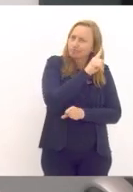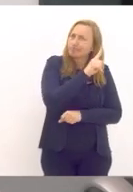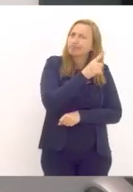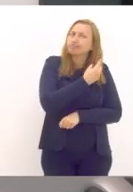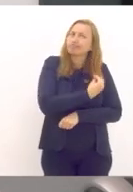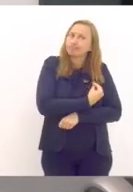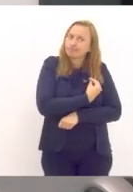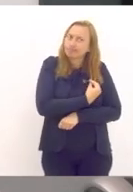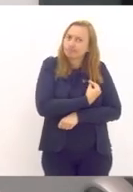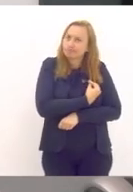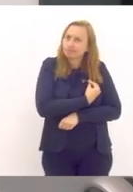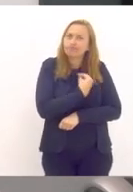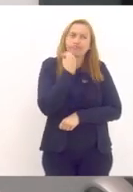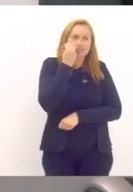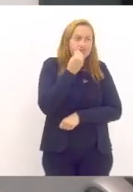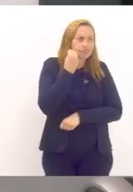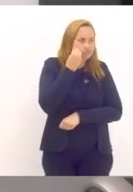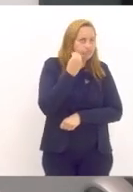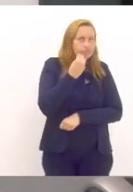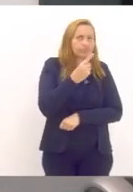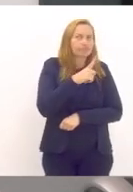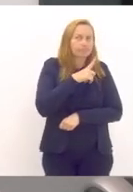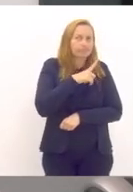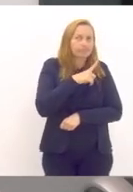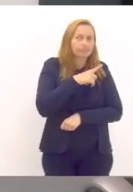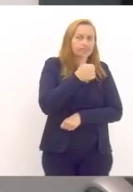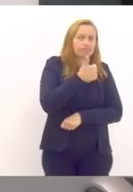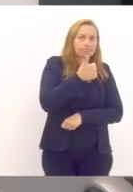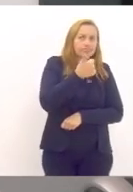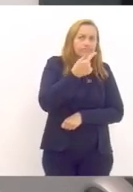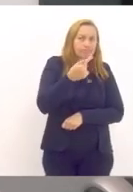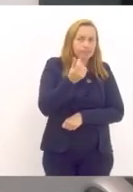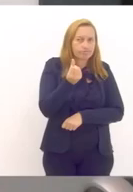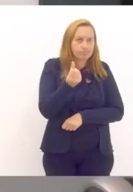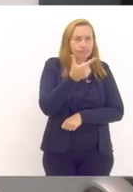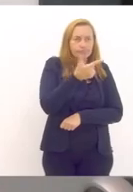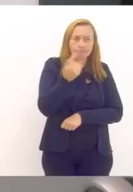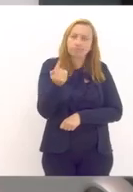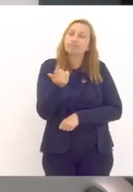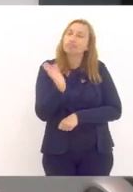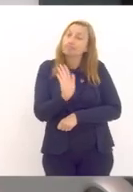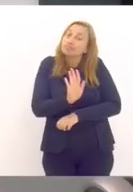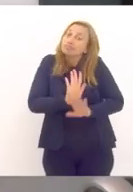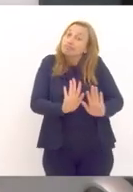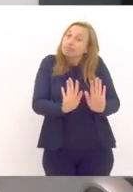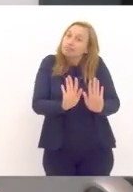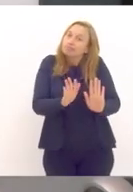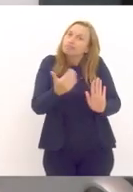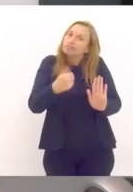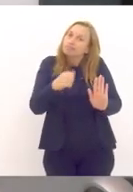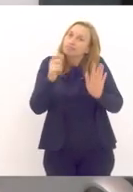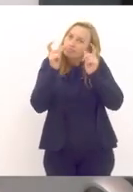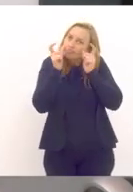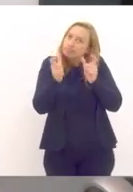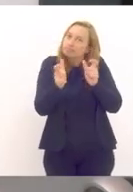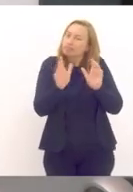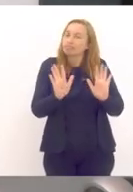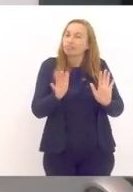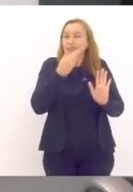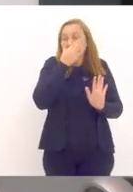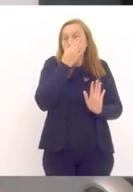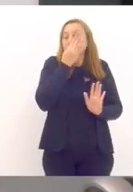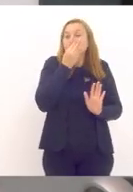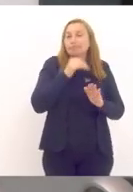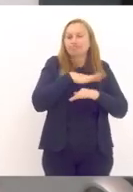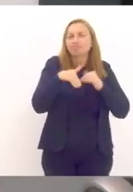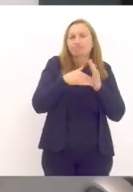vivemos, especialmente em 16 e 17, mas é preciso estar sempre atento. E, como